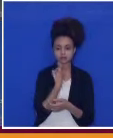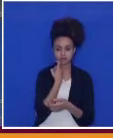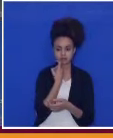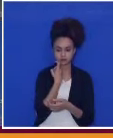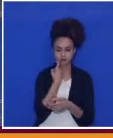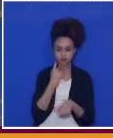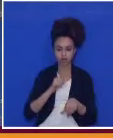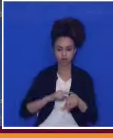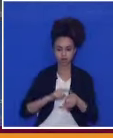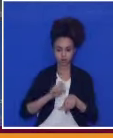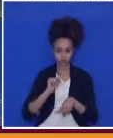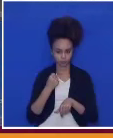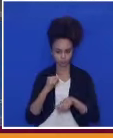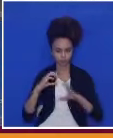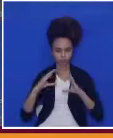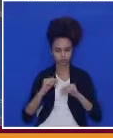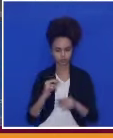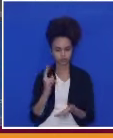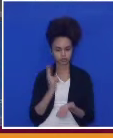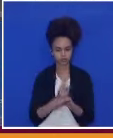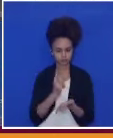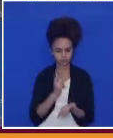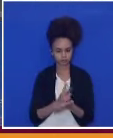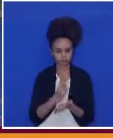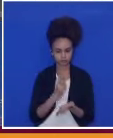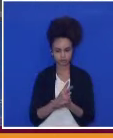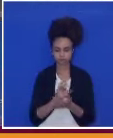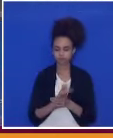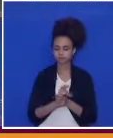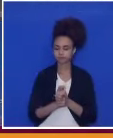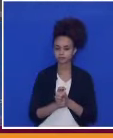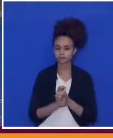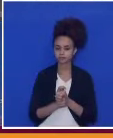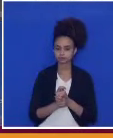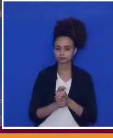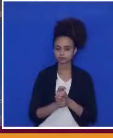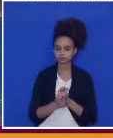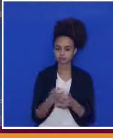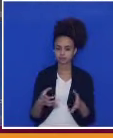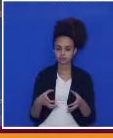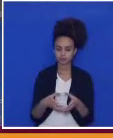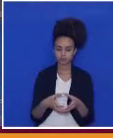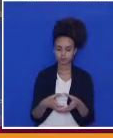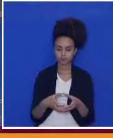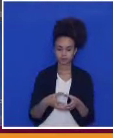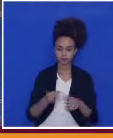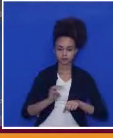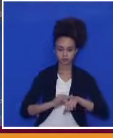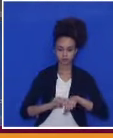noite. Bola marrom, número 34. Marrom, 34.